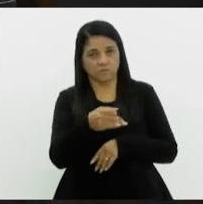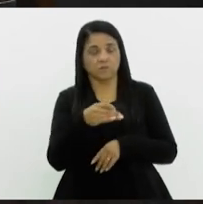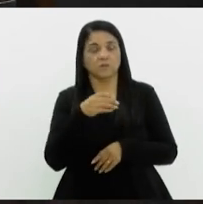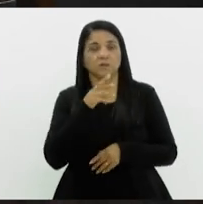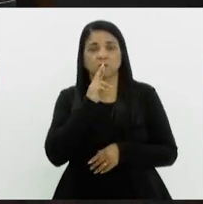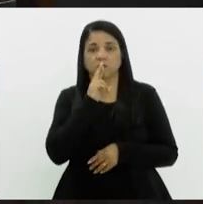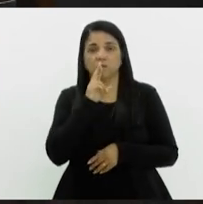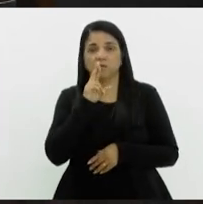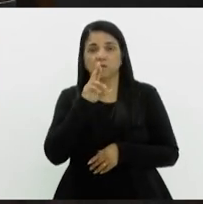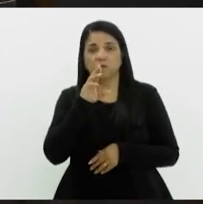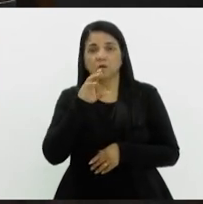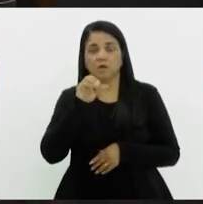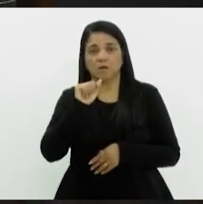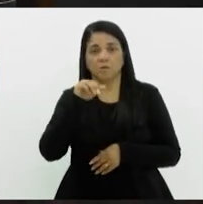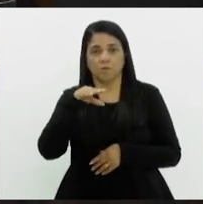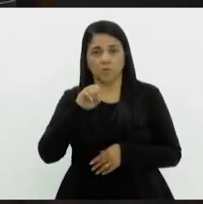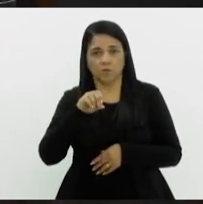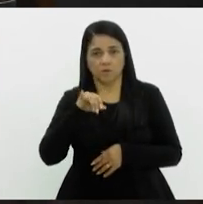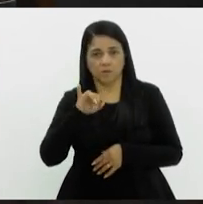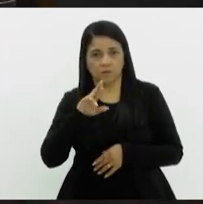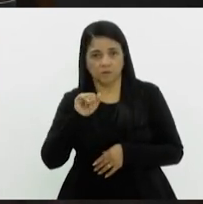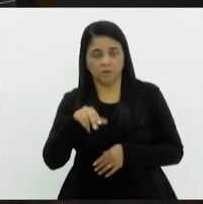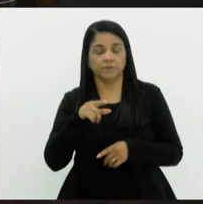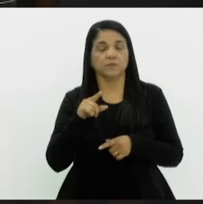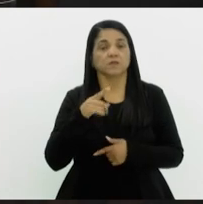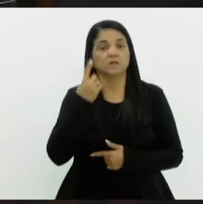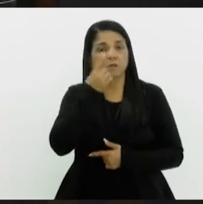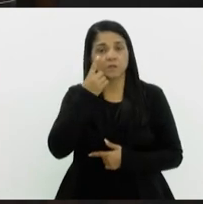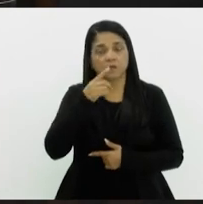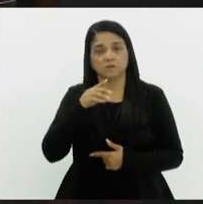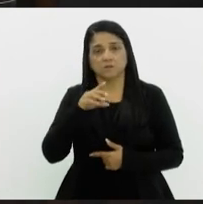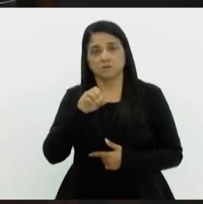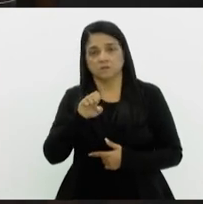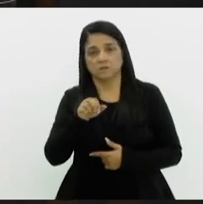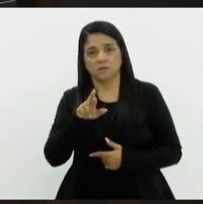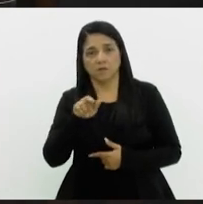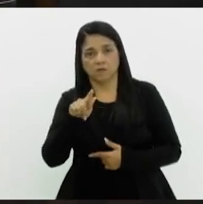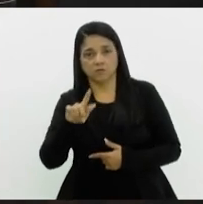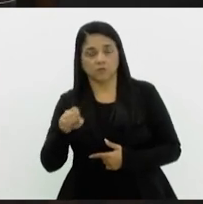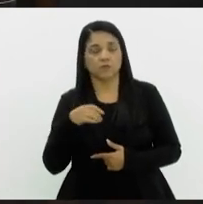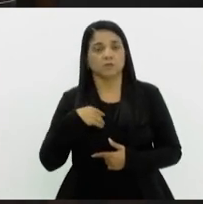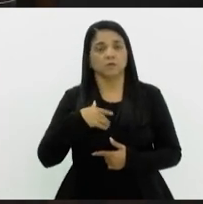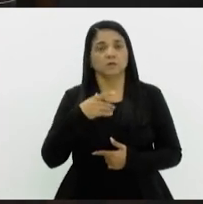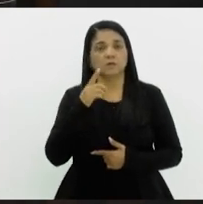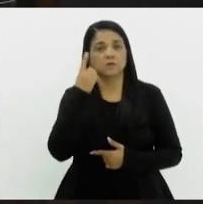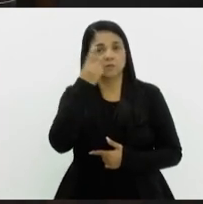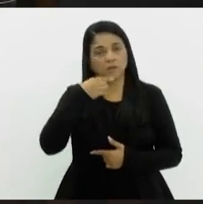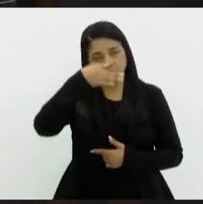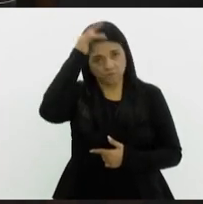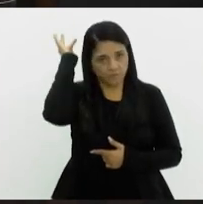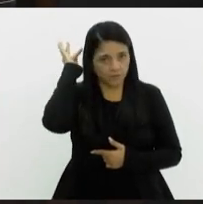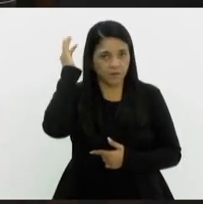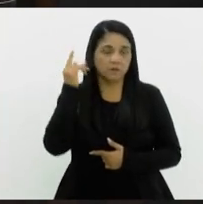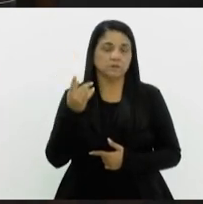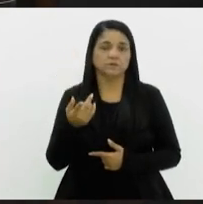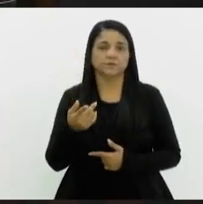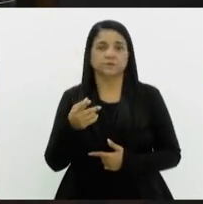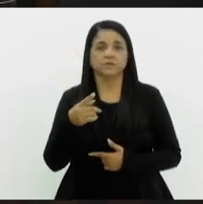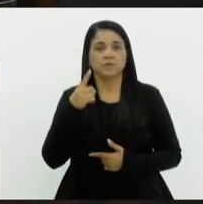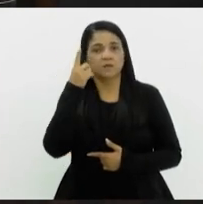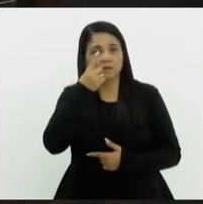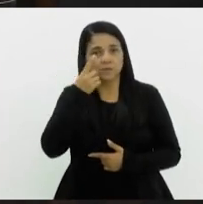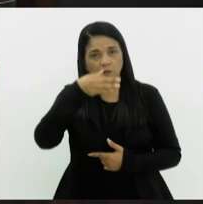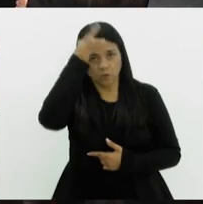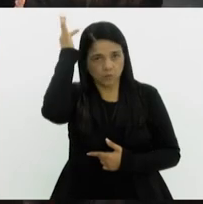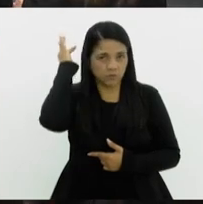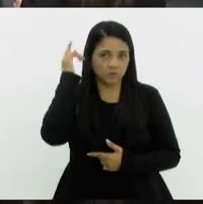Rodrigo Amorim, deputado doutor Serginho, deputado Fred Pacheco, deputado Luiz